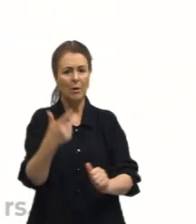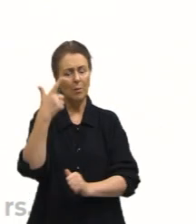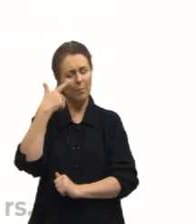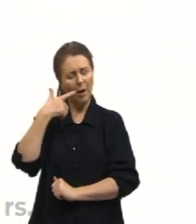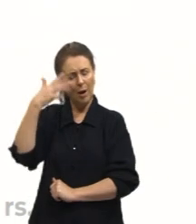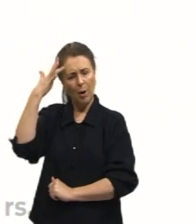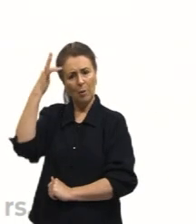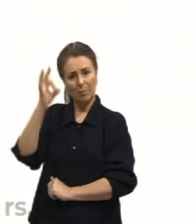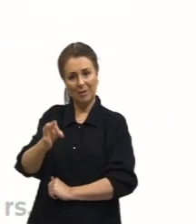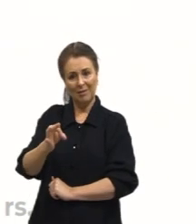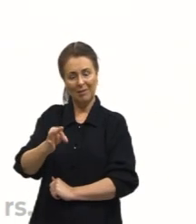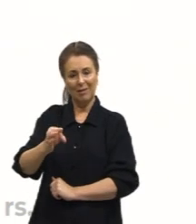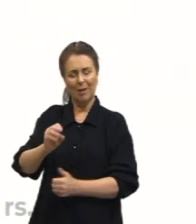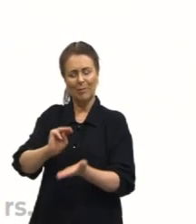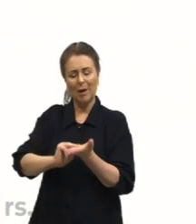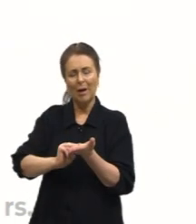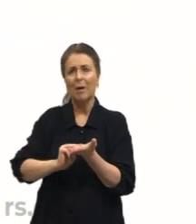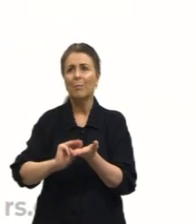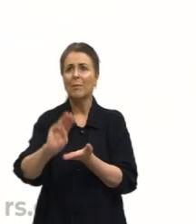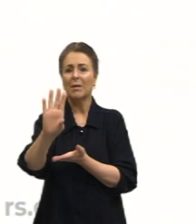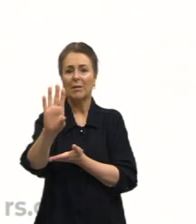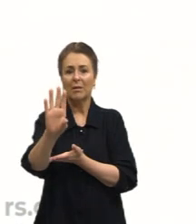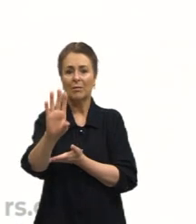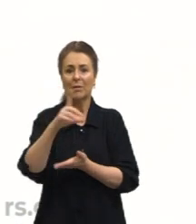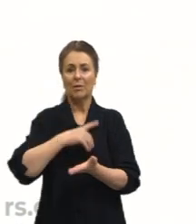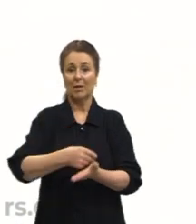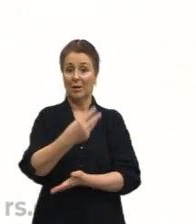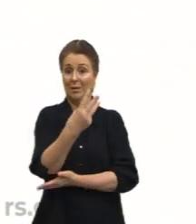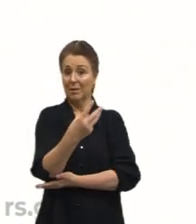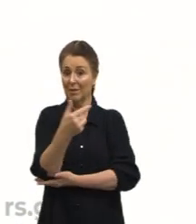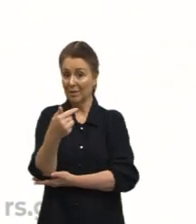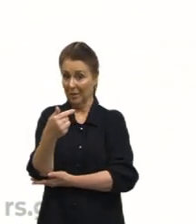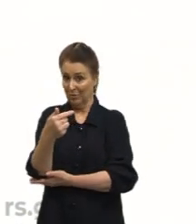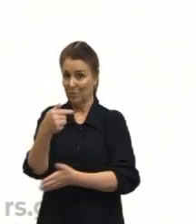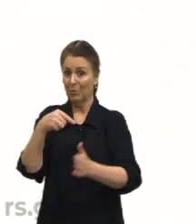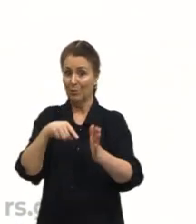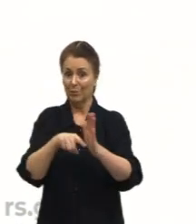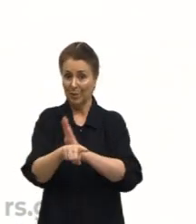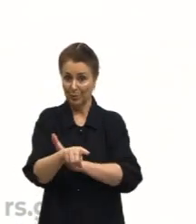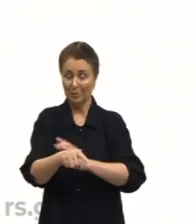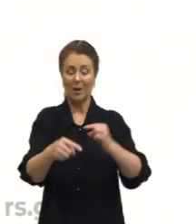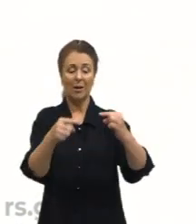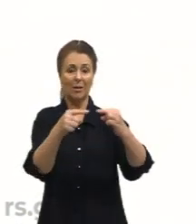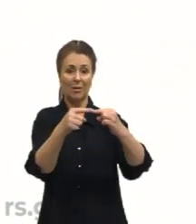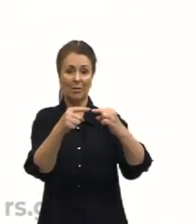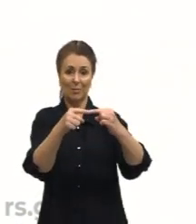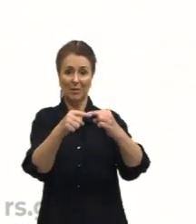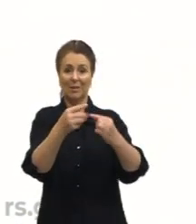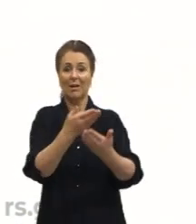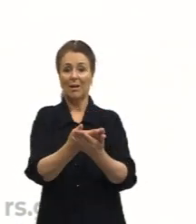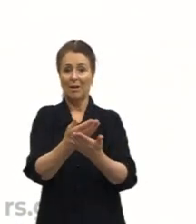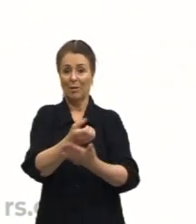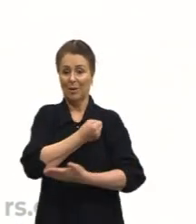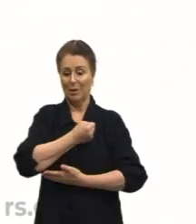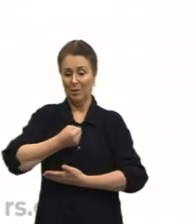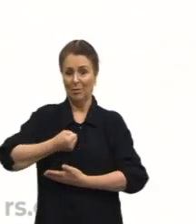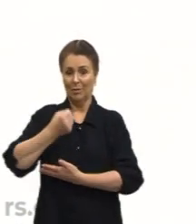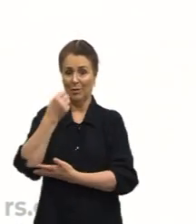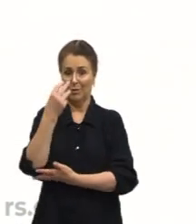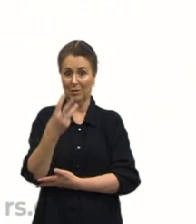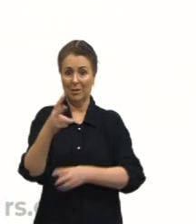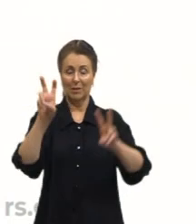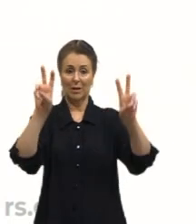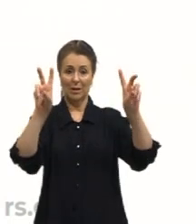mensagem a questão de número 37 vai dialogar diretamente com a nossa aula de número 3 e também com o tema